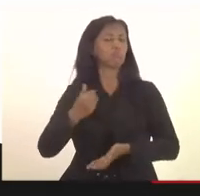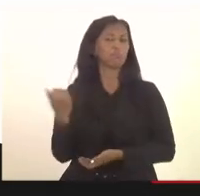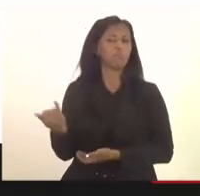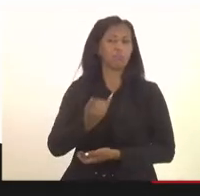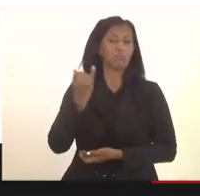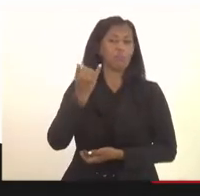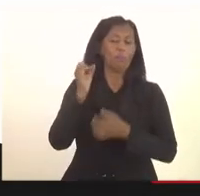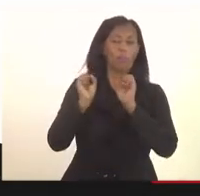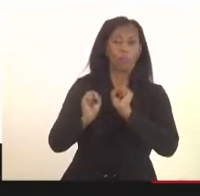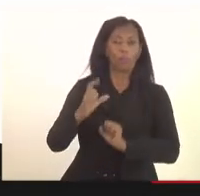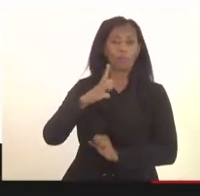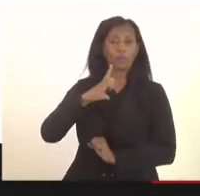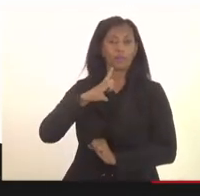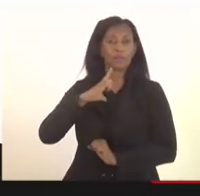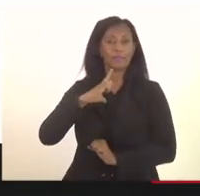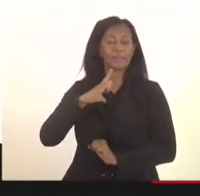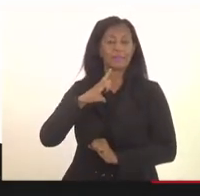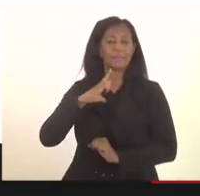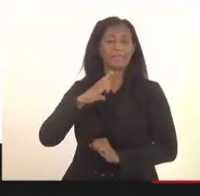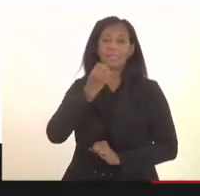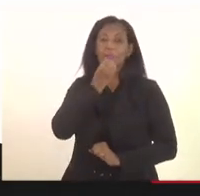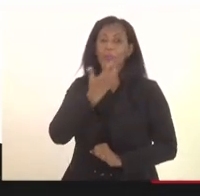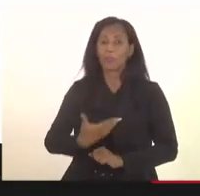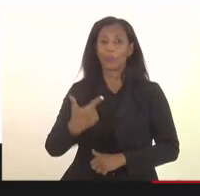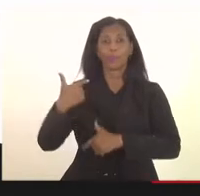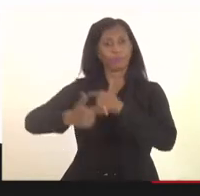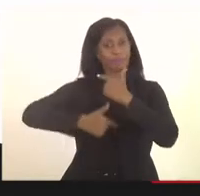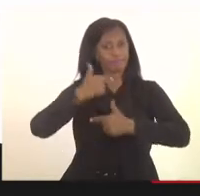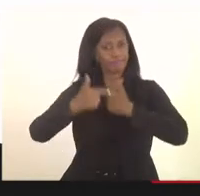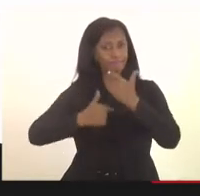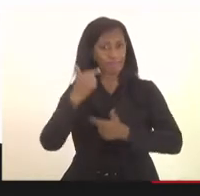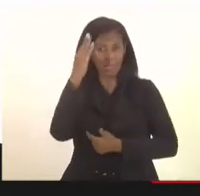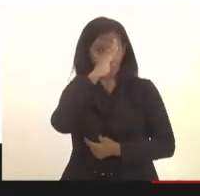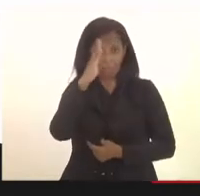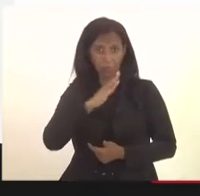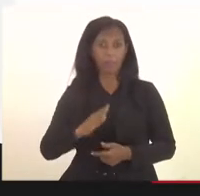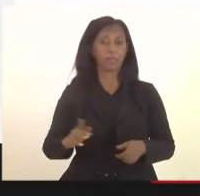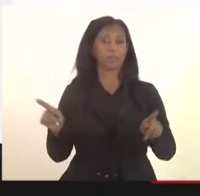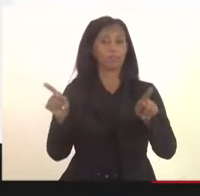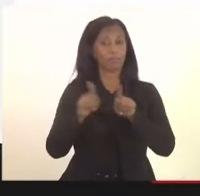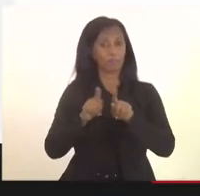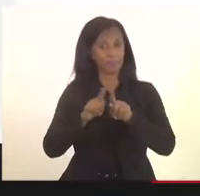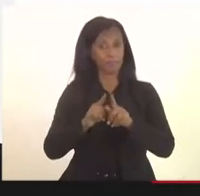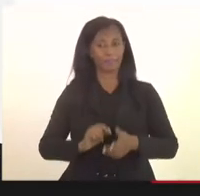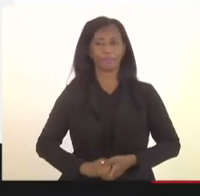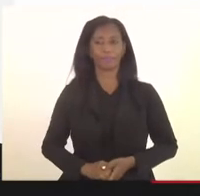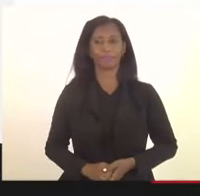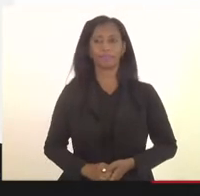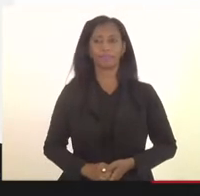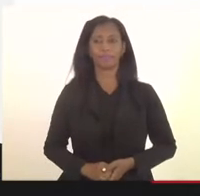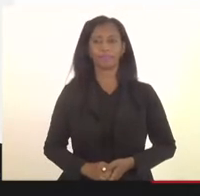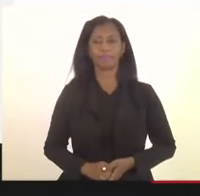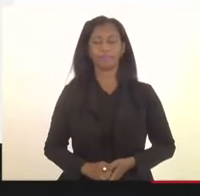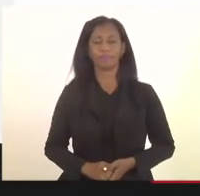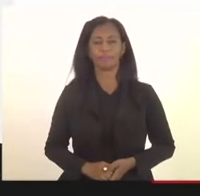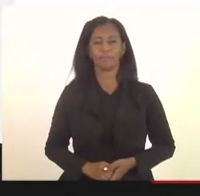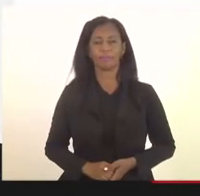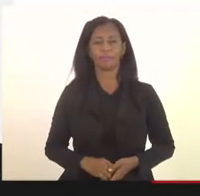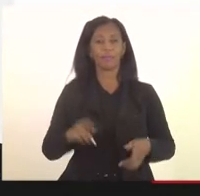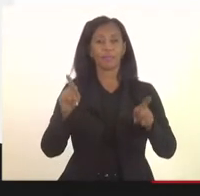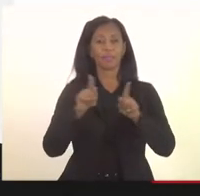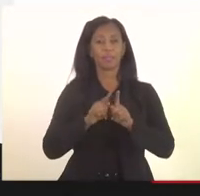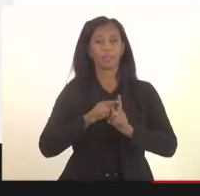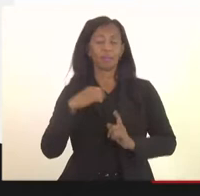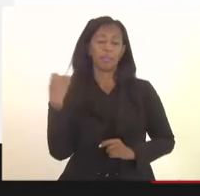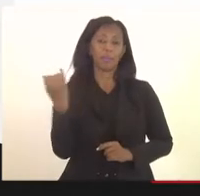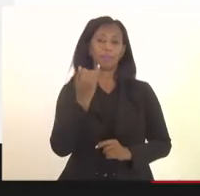ter sucesso trabalhando e operando aqui no Brasil também. Né? Do ponto de vista de, isso é sempre importante